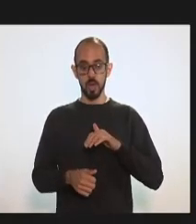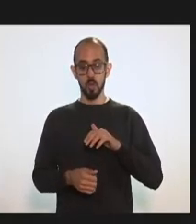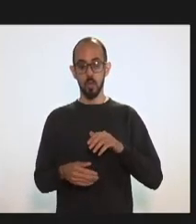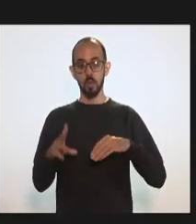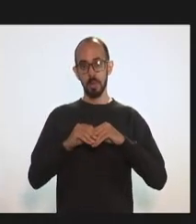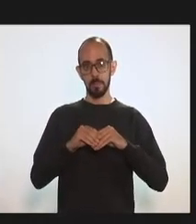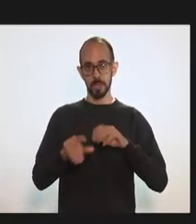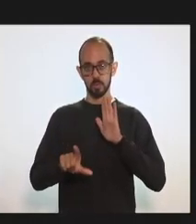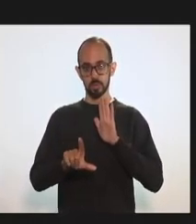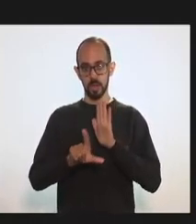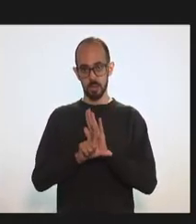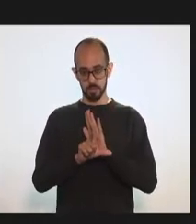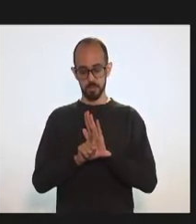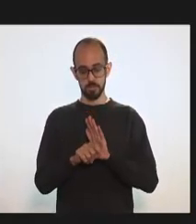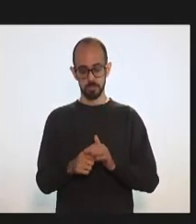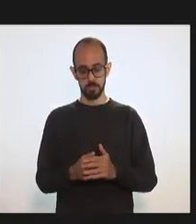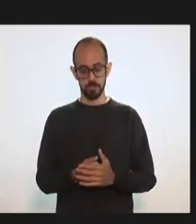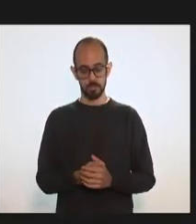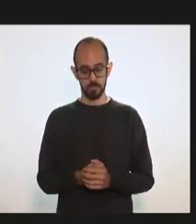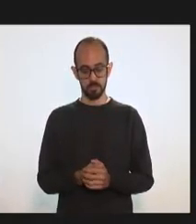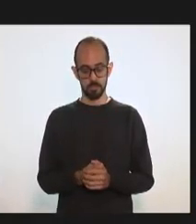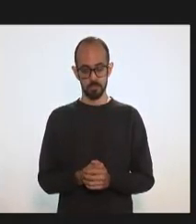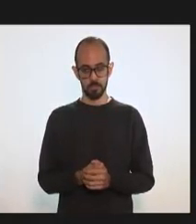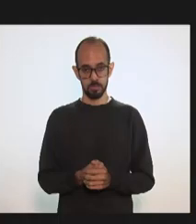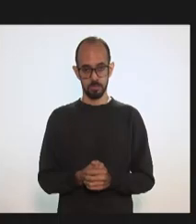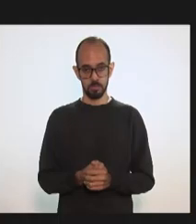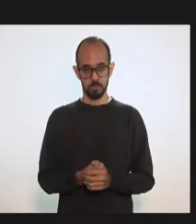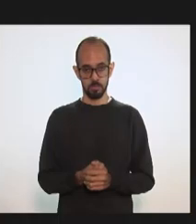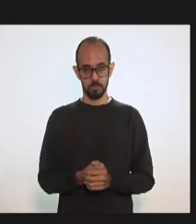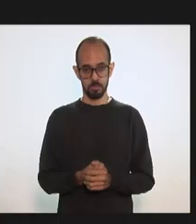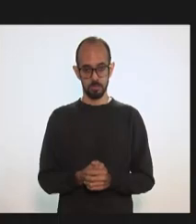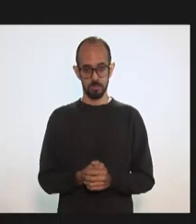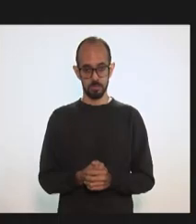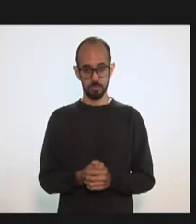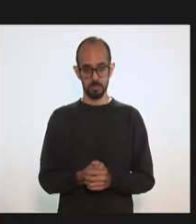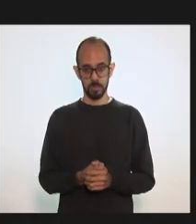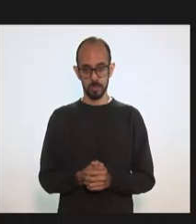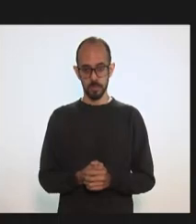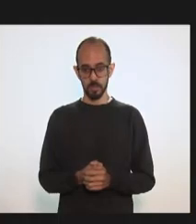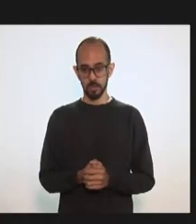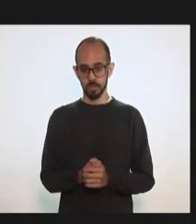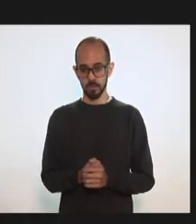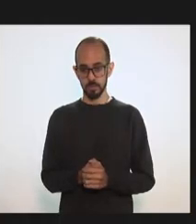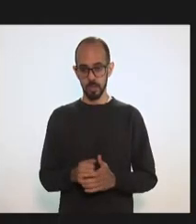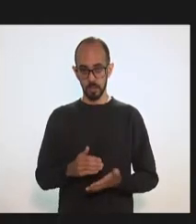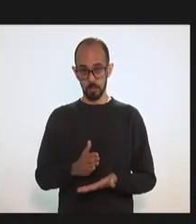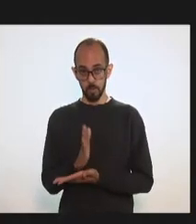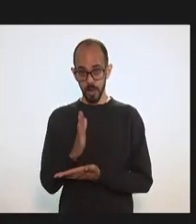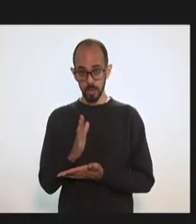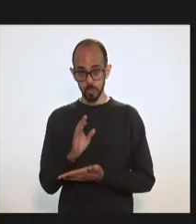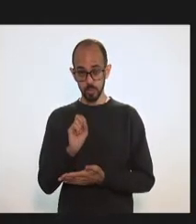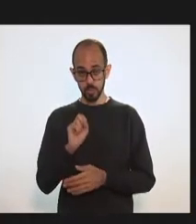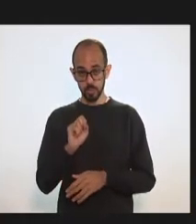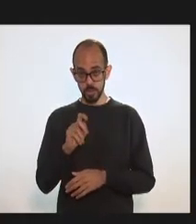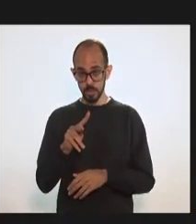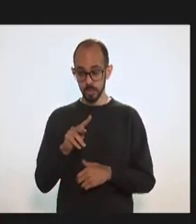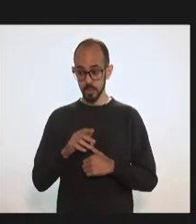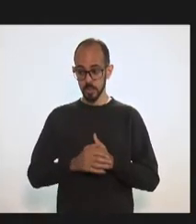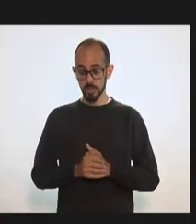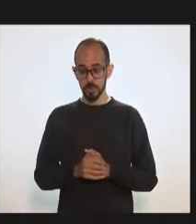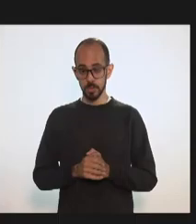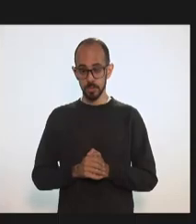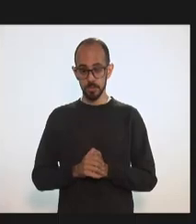para bares e restaurantes, caso não tenha. Eu não prestei atenção, então, desculpe. A lei é sua. Nós estamos alterando a sua lei. Concordo. Ok?